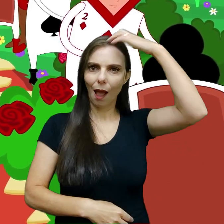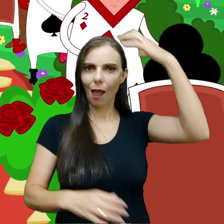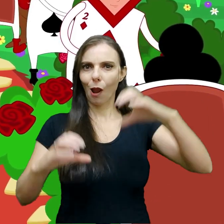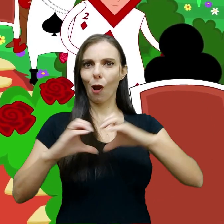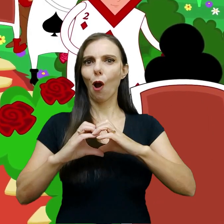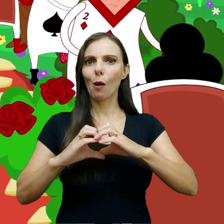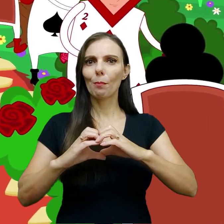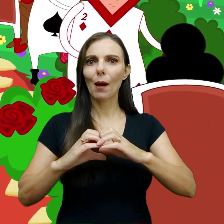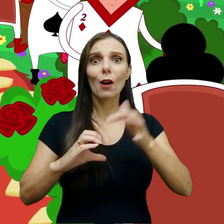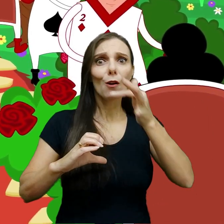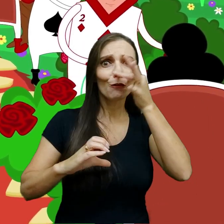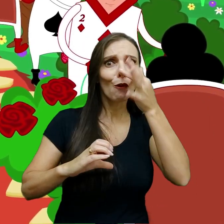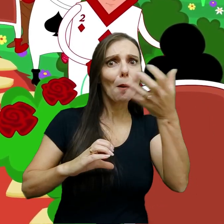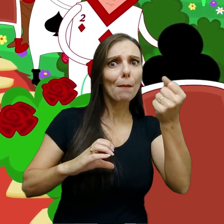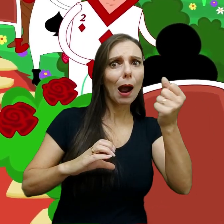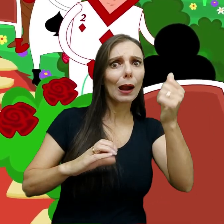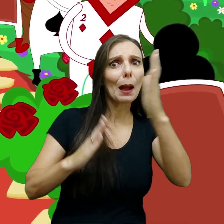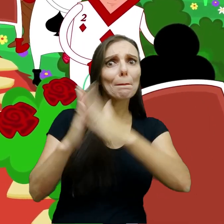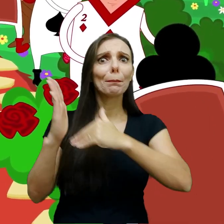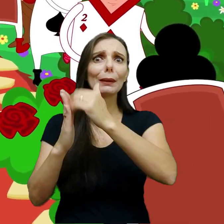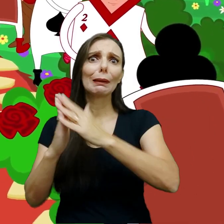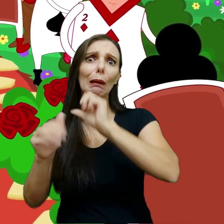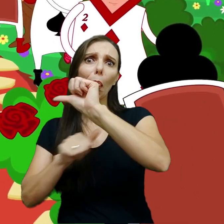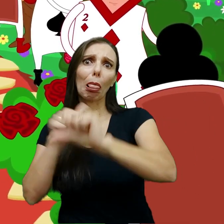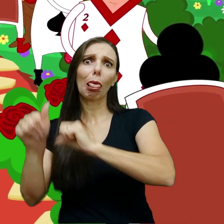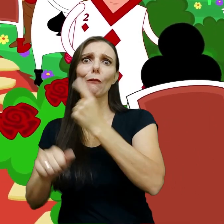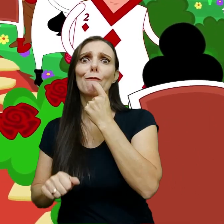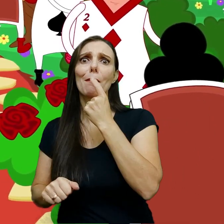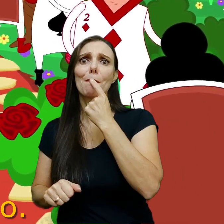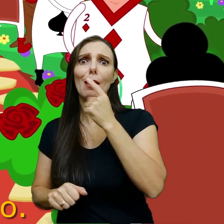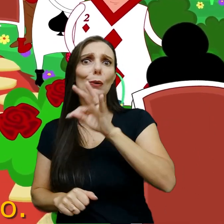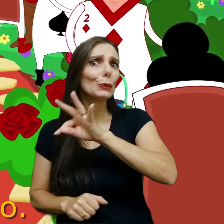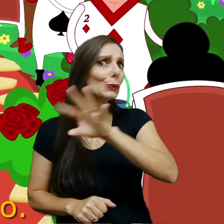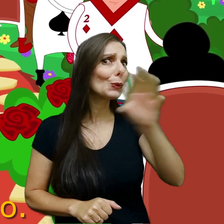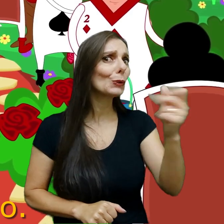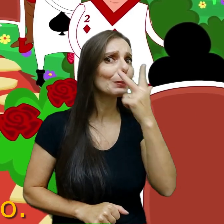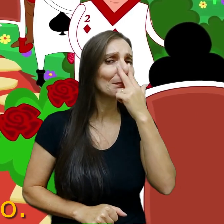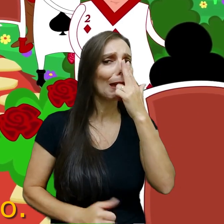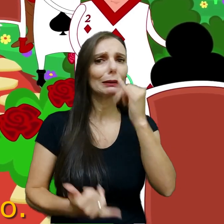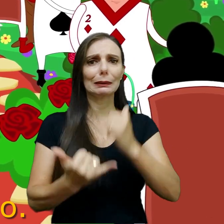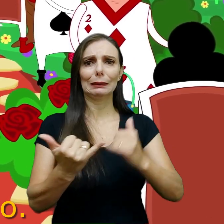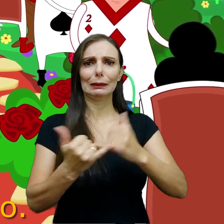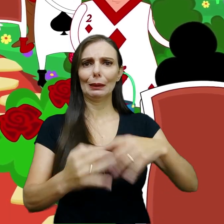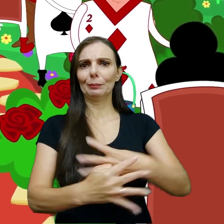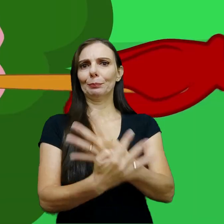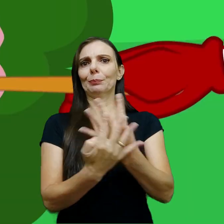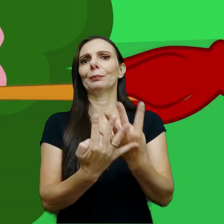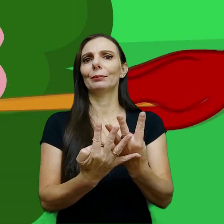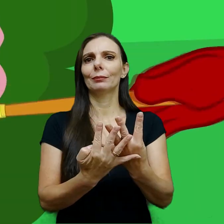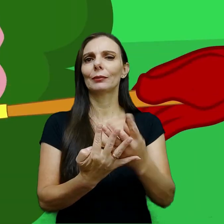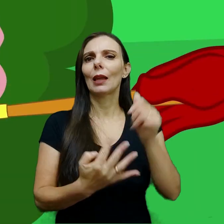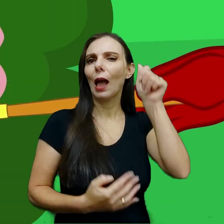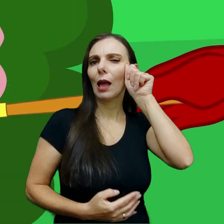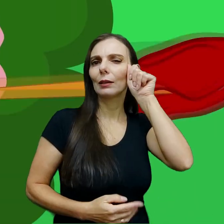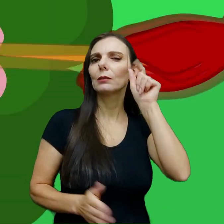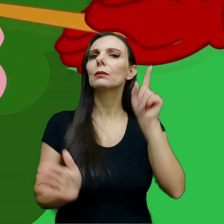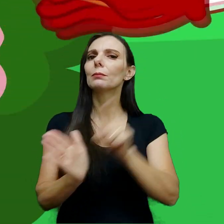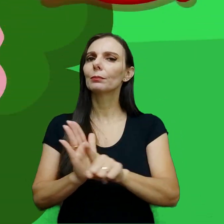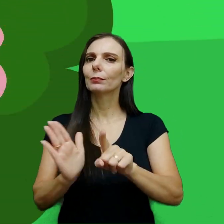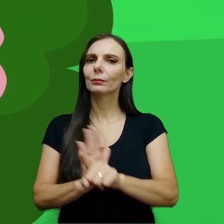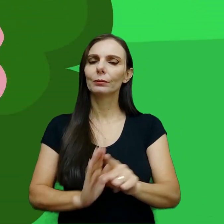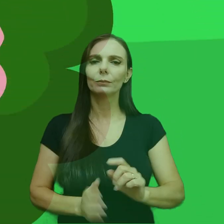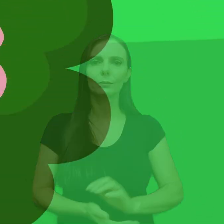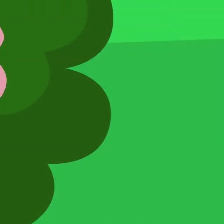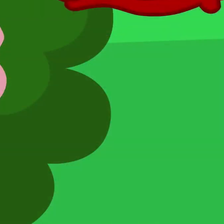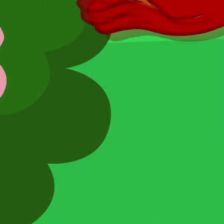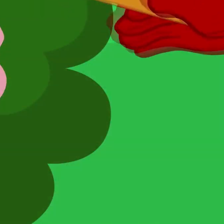todas as rosas brancas de vermelho. E todos os homens pareciam cartas de baralho. Então Alice